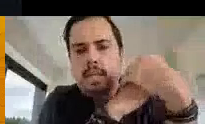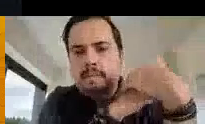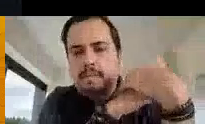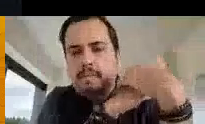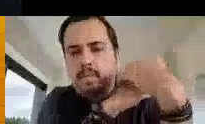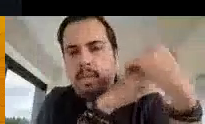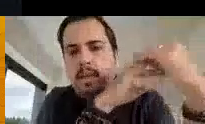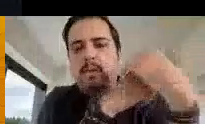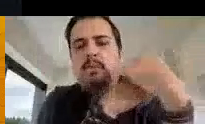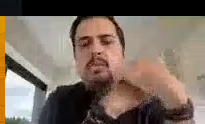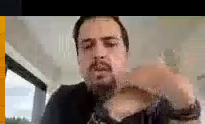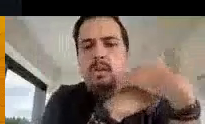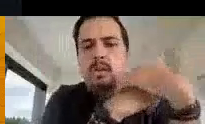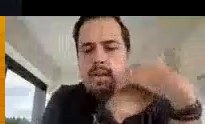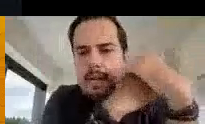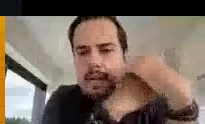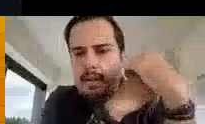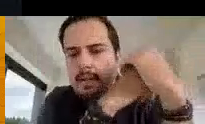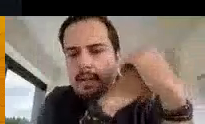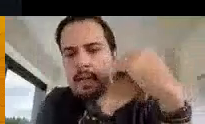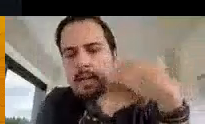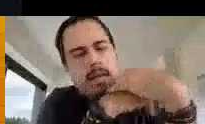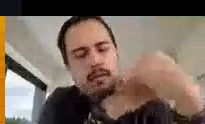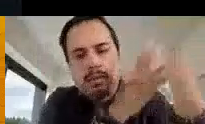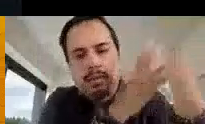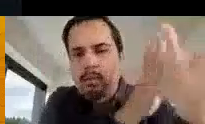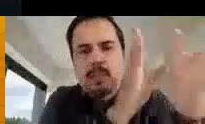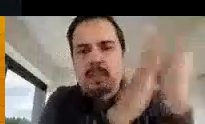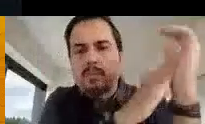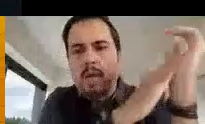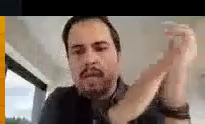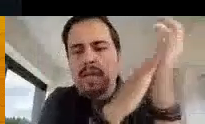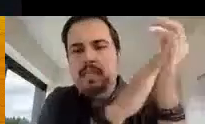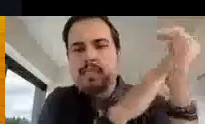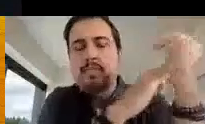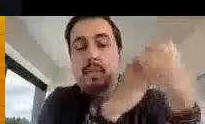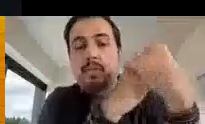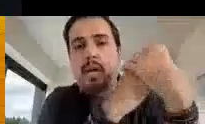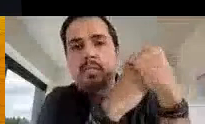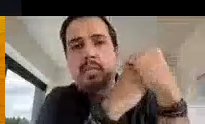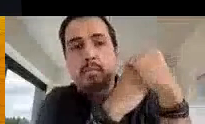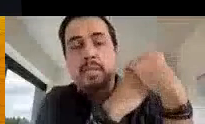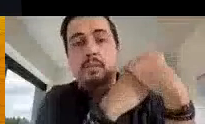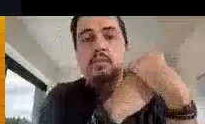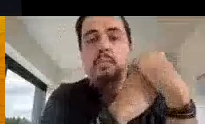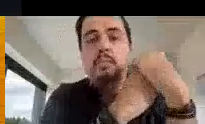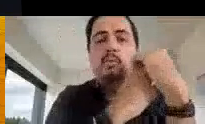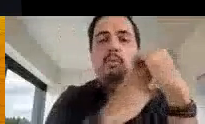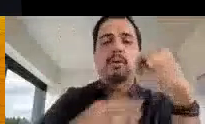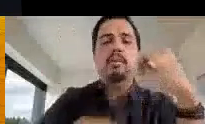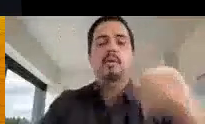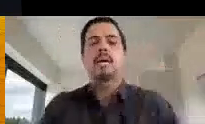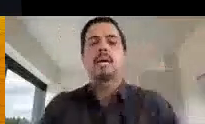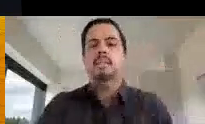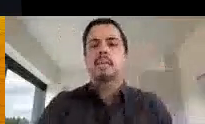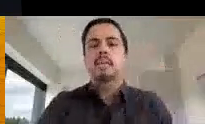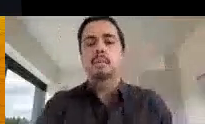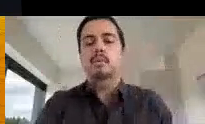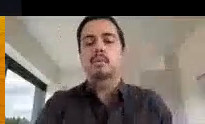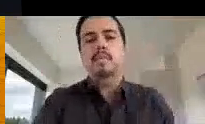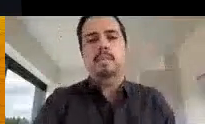é clichê, é falta de vergonha na cara, enfim, o nome que vocês queiram dar. Tem gente que faz maldade, tem empreendedor de palco que